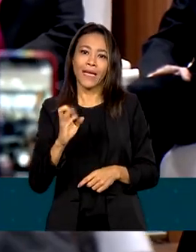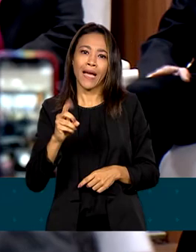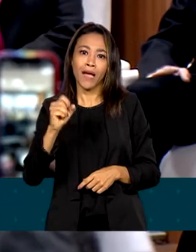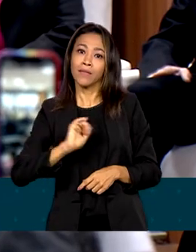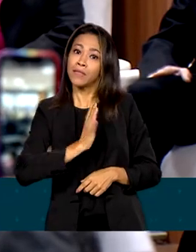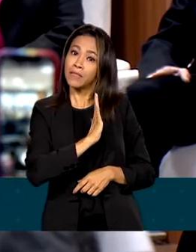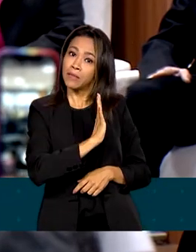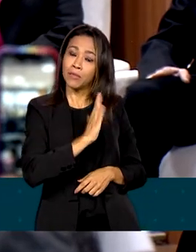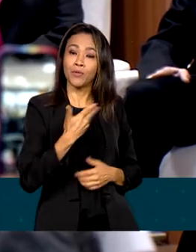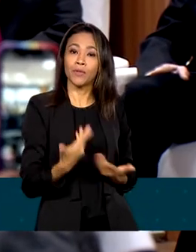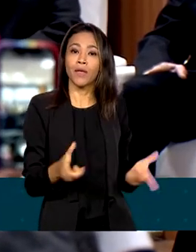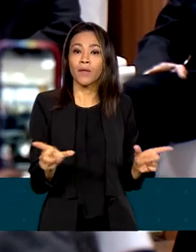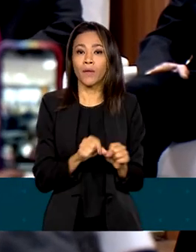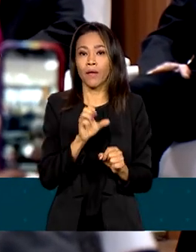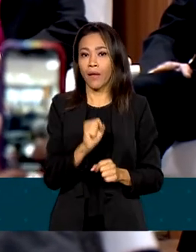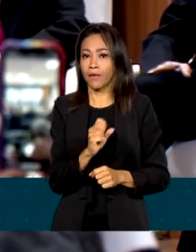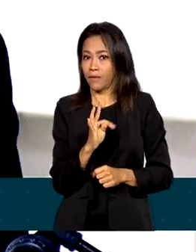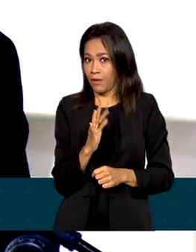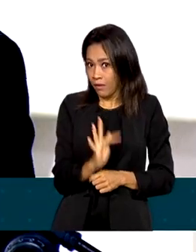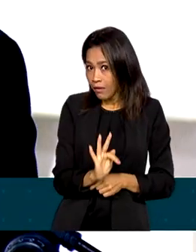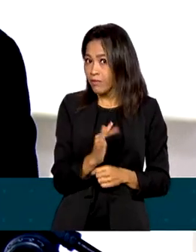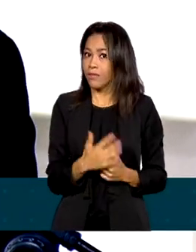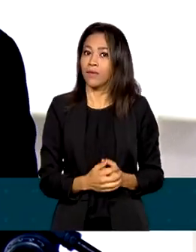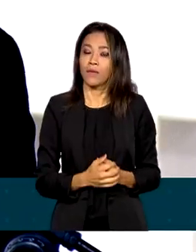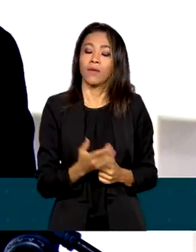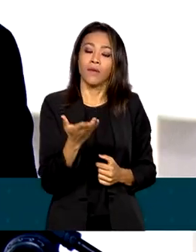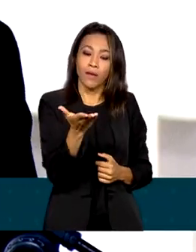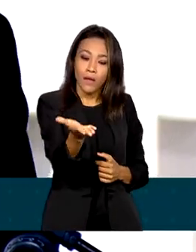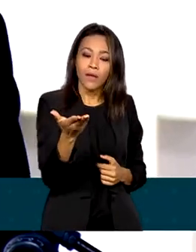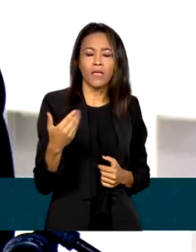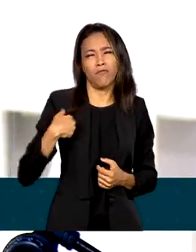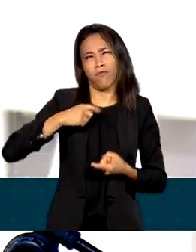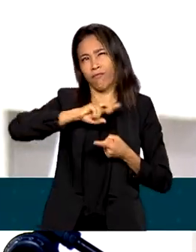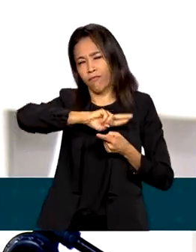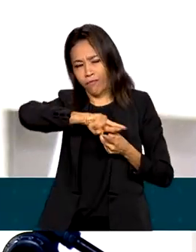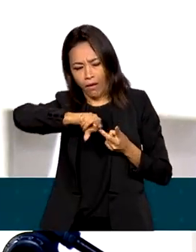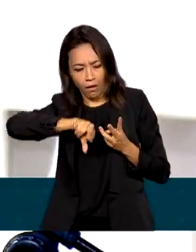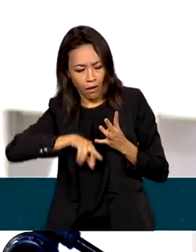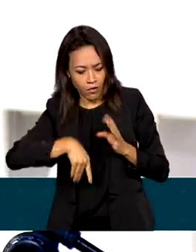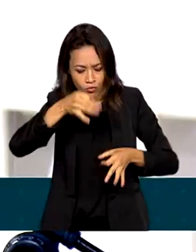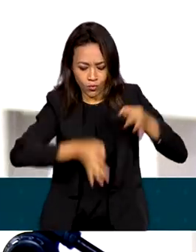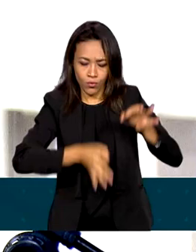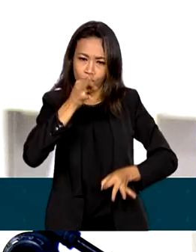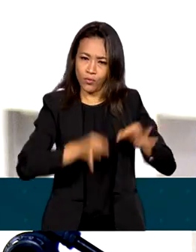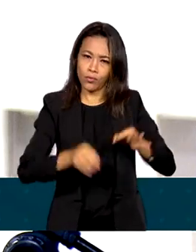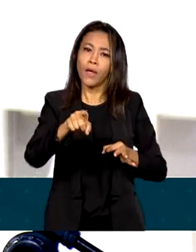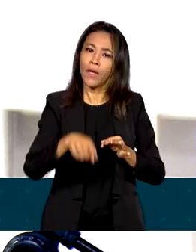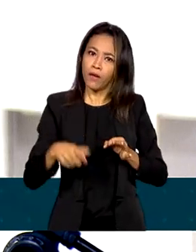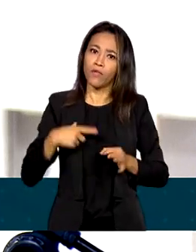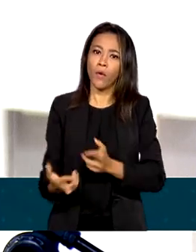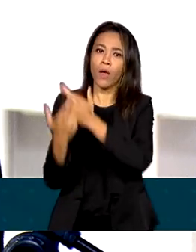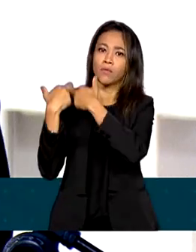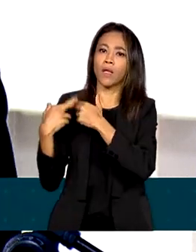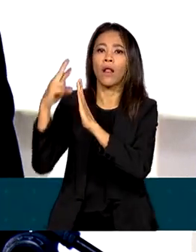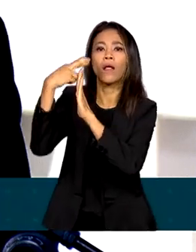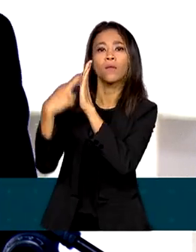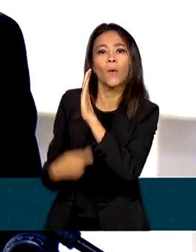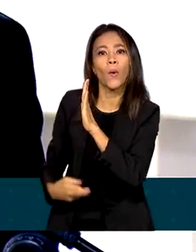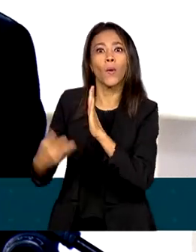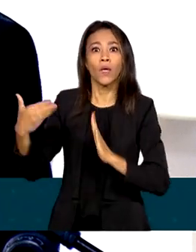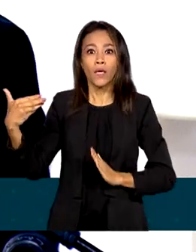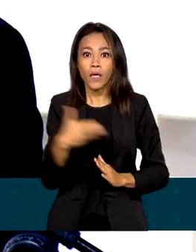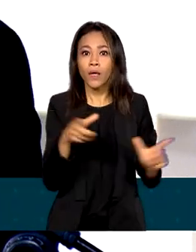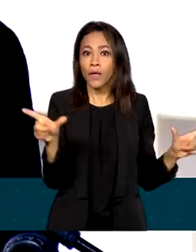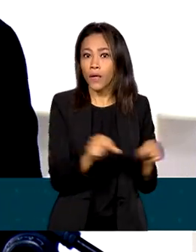do cargo no Supremo Tribunal Federal. Entre tantos julgamentos, ele foi relator da ação em que o Supremo